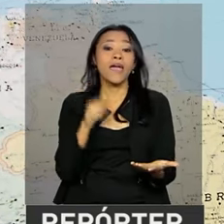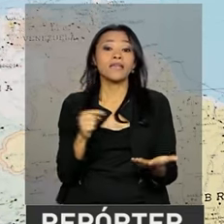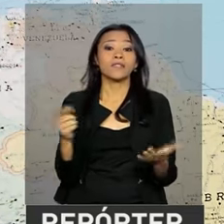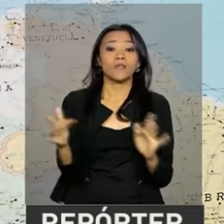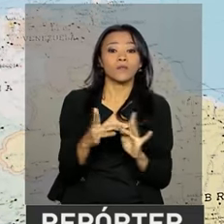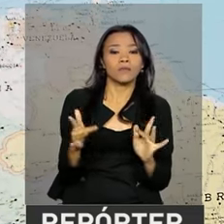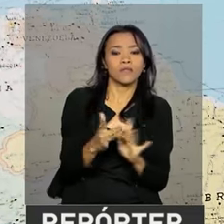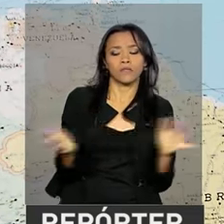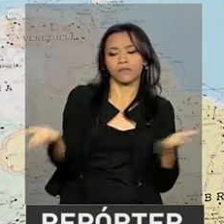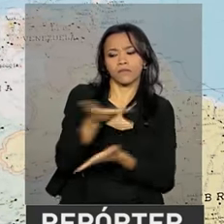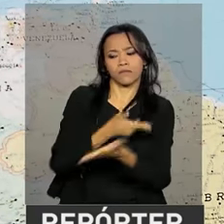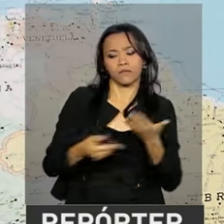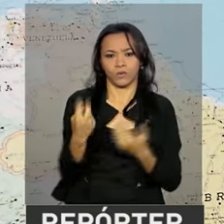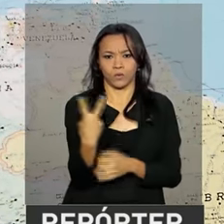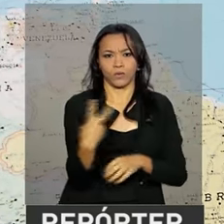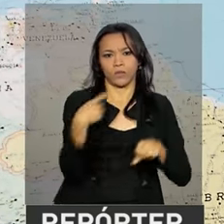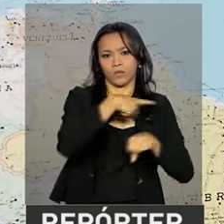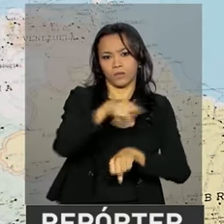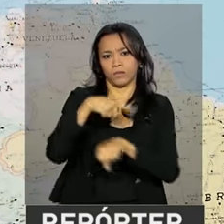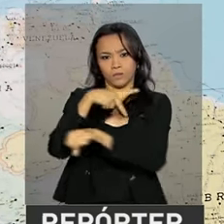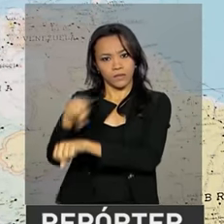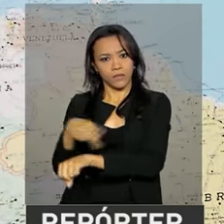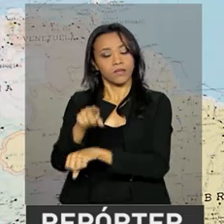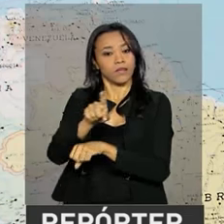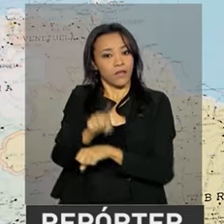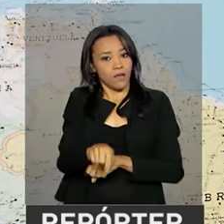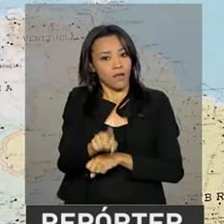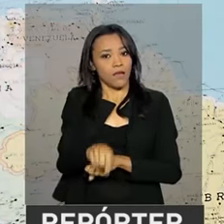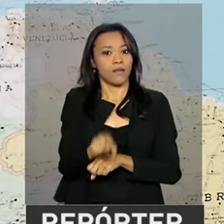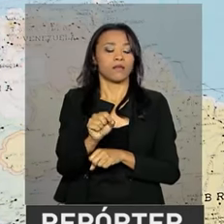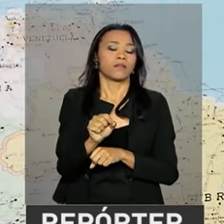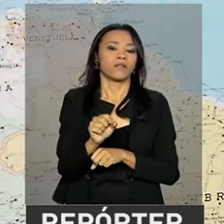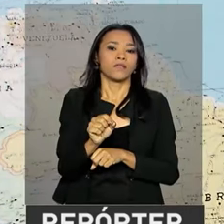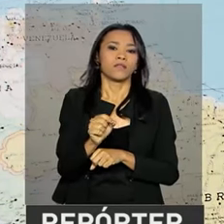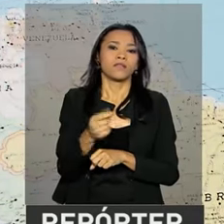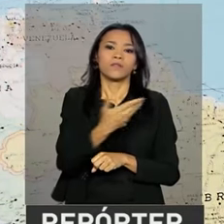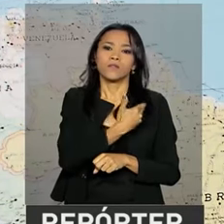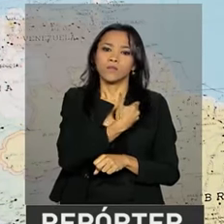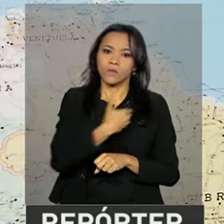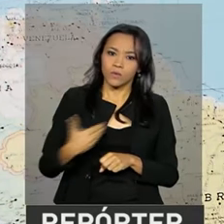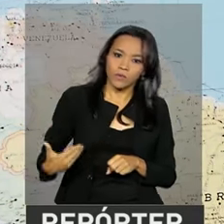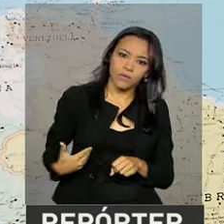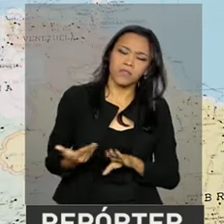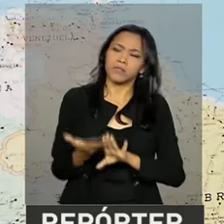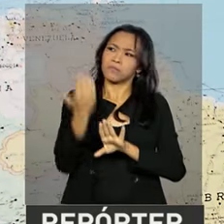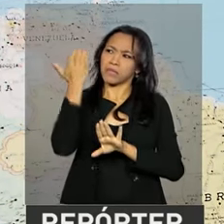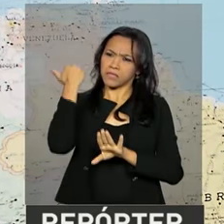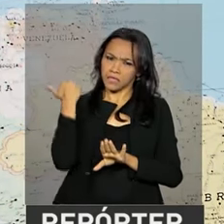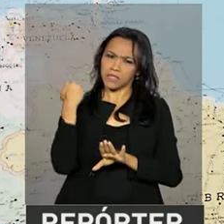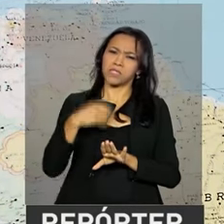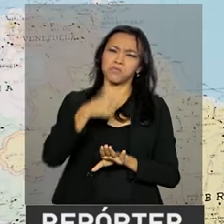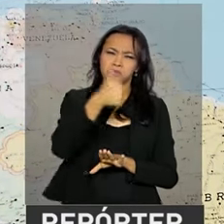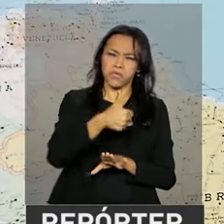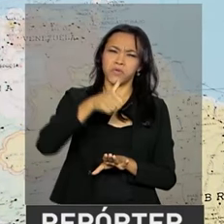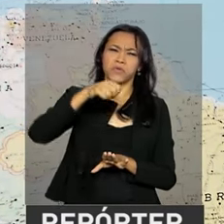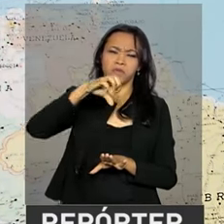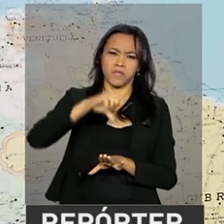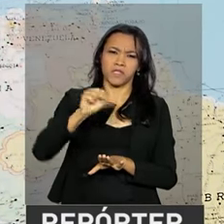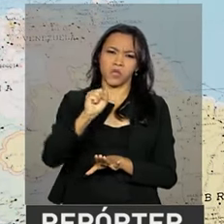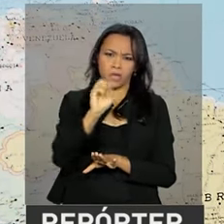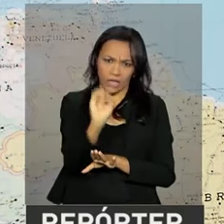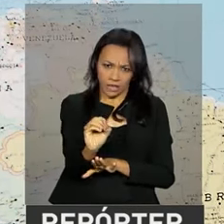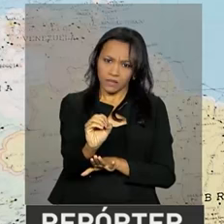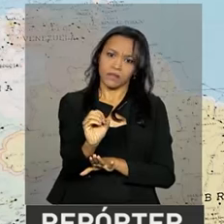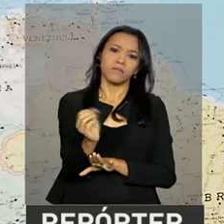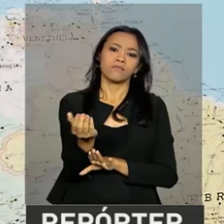bilateral, essa aproximação bilateral é que vai dar origem eh ainda nos governos Alfonsin Sarnei na década de 1980, eh que vai